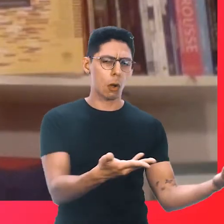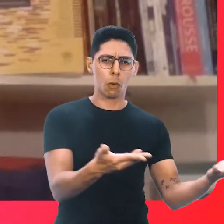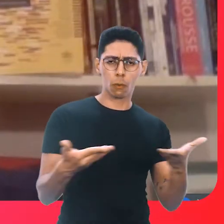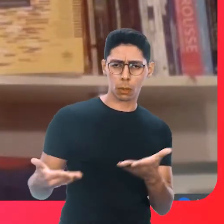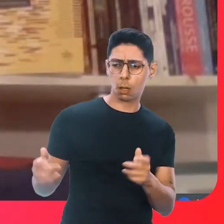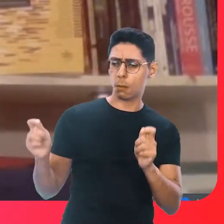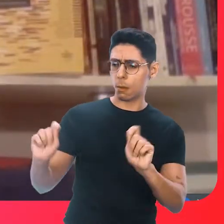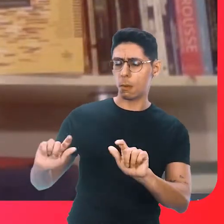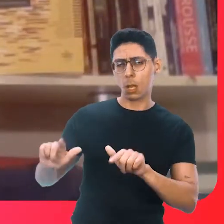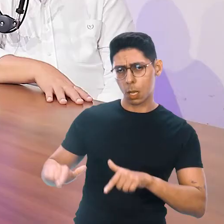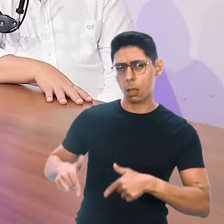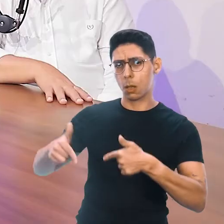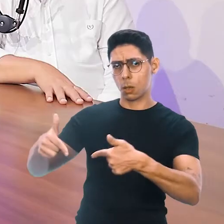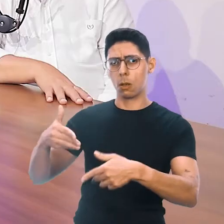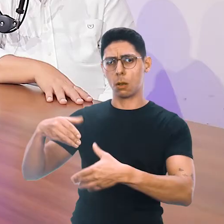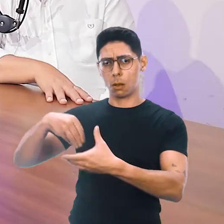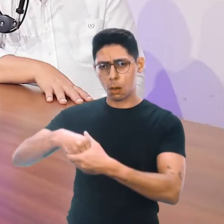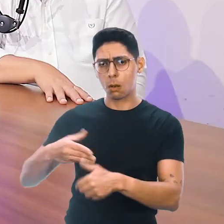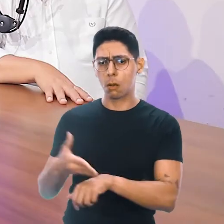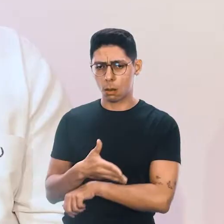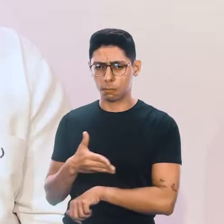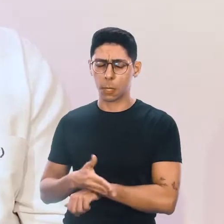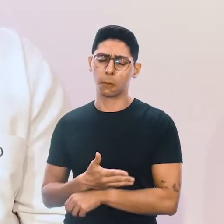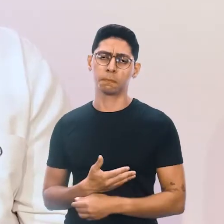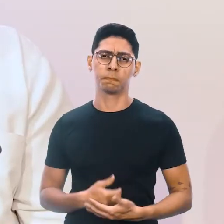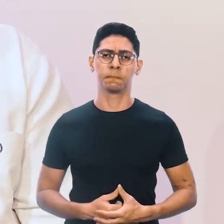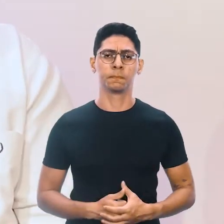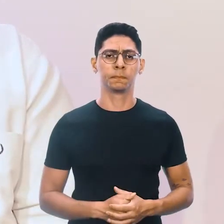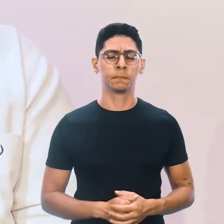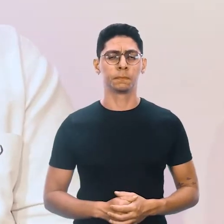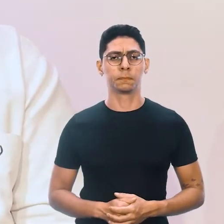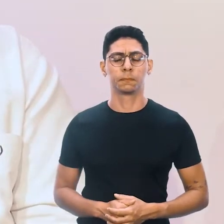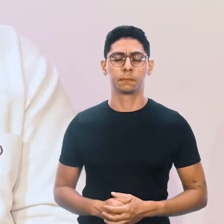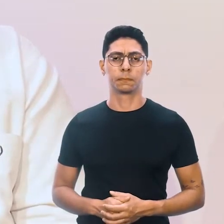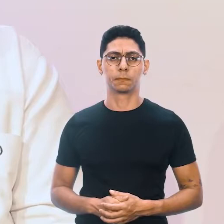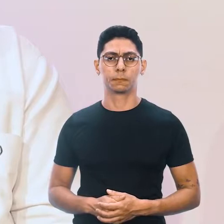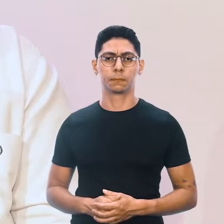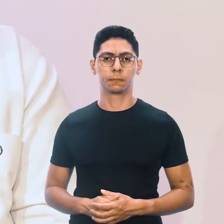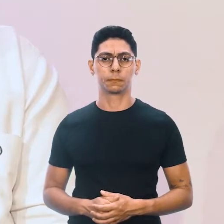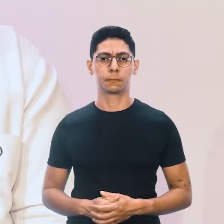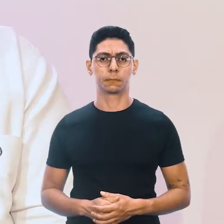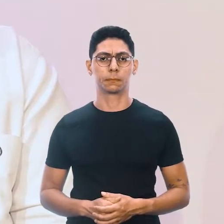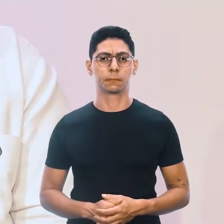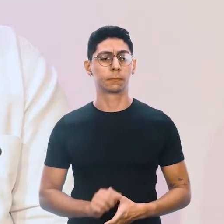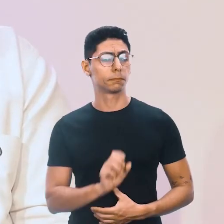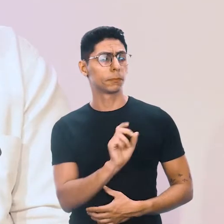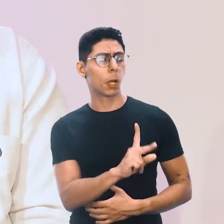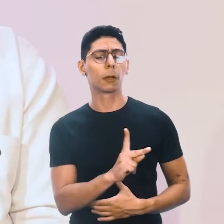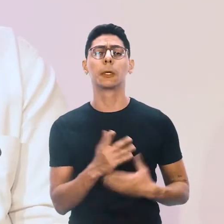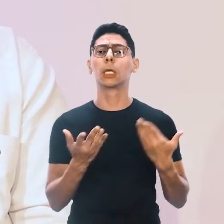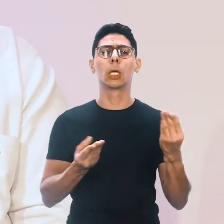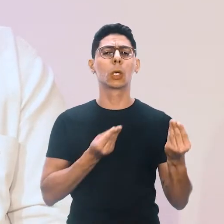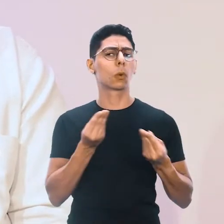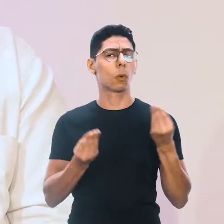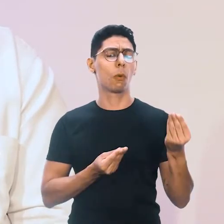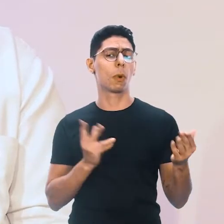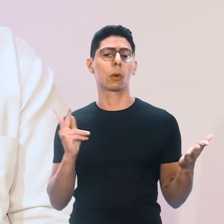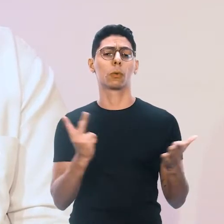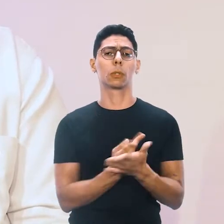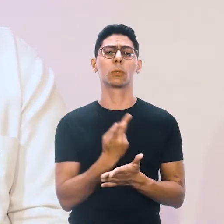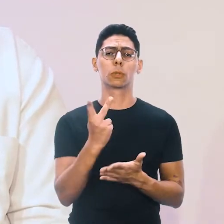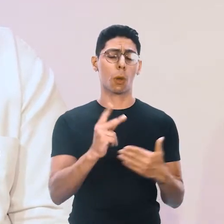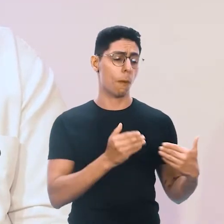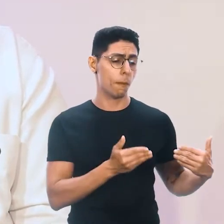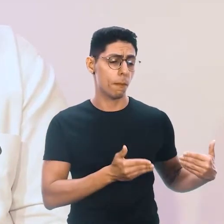luta, né? Exatamente isso. Muito bem. Ô, Tuca, e como é que se deu o seu